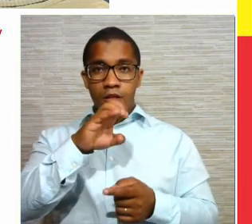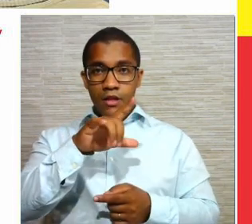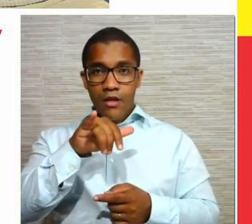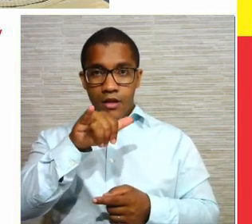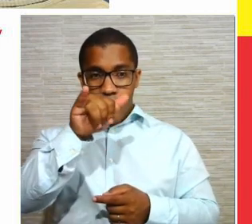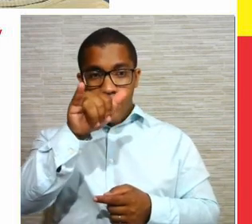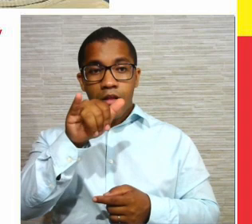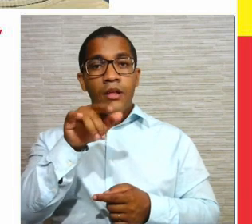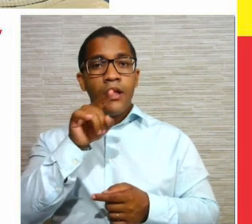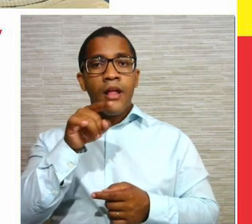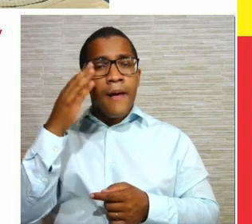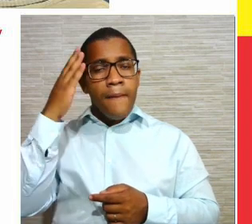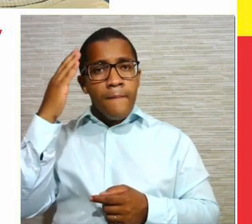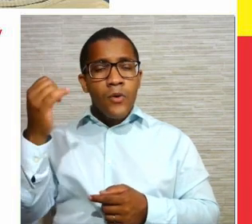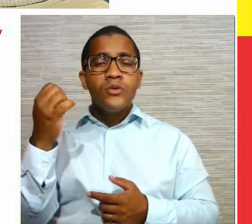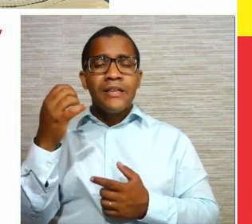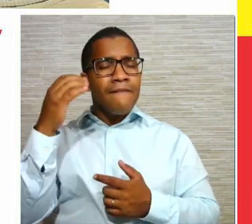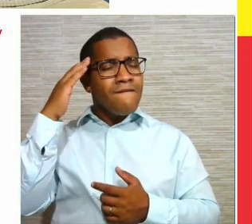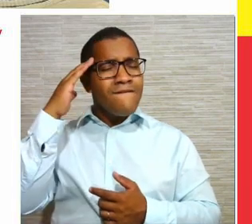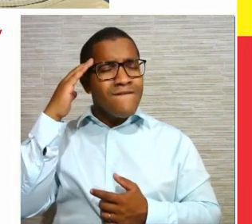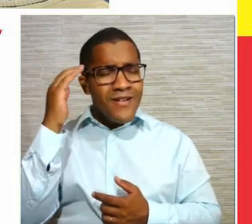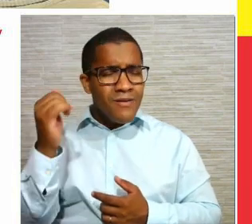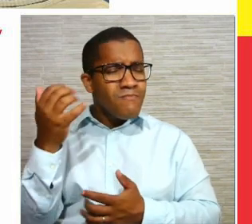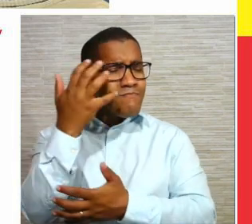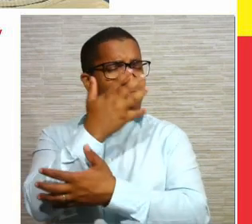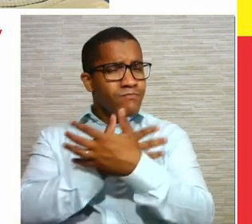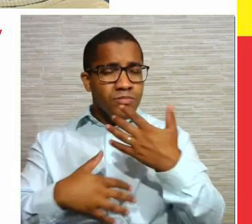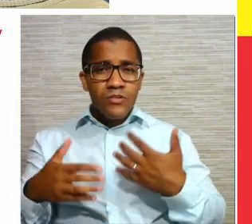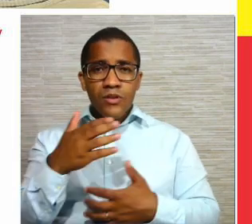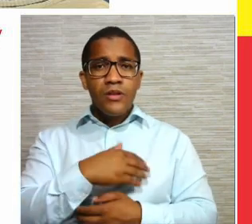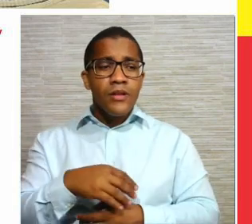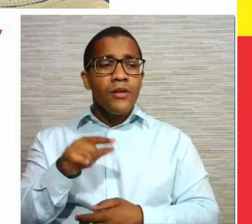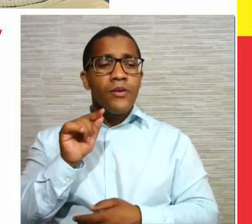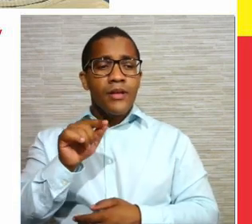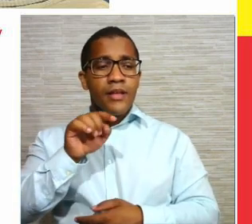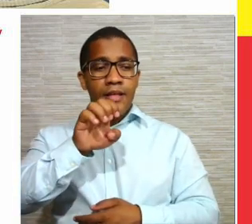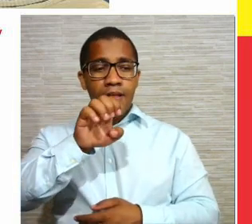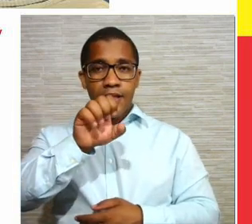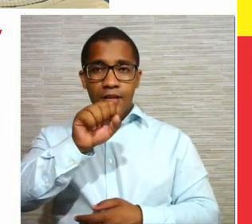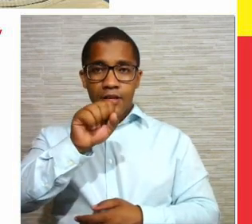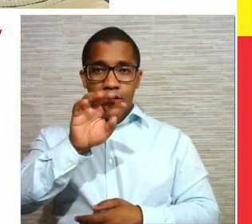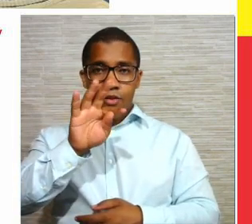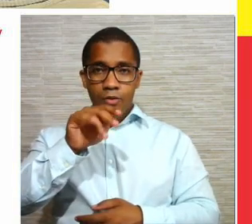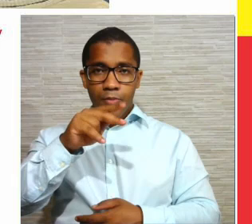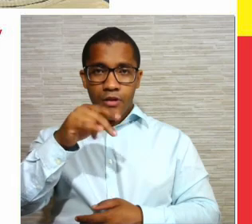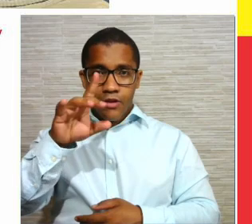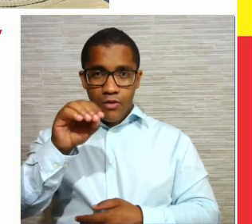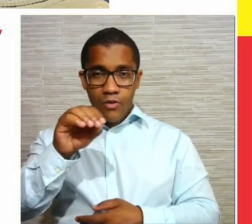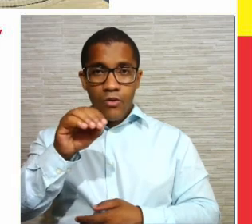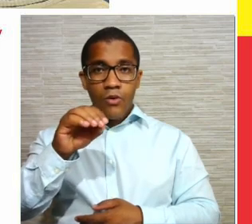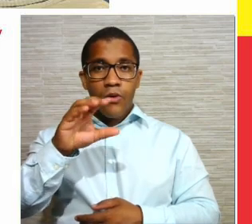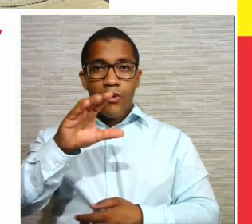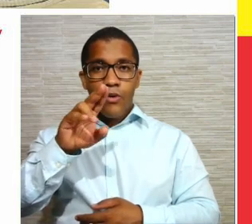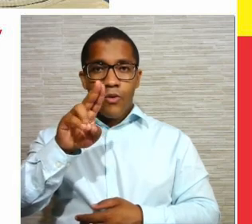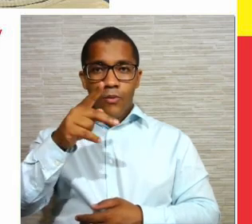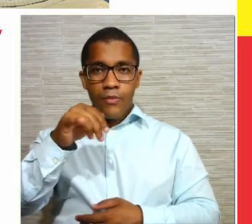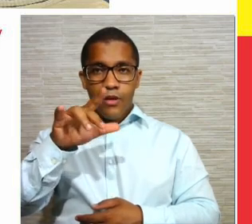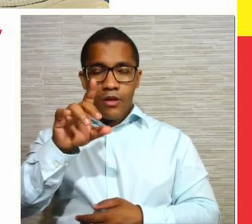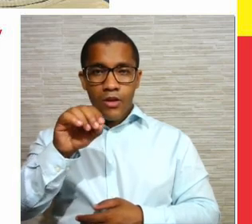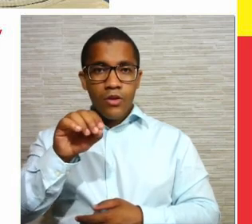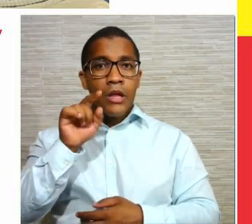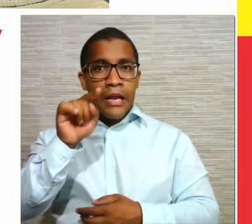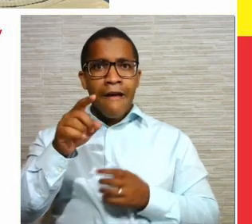fez muito sucesso na época chamada Estúpido Cupido, né? Vendeu mais ou menos 120 mil cópias nesse momento, então foi uma música